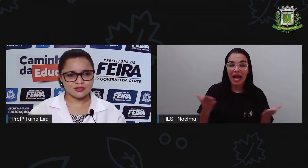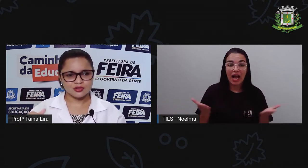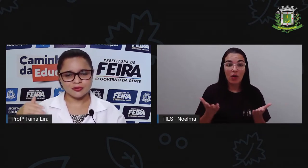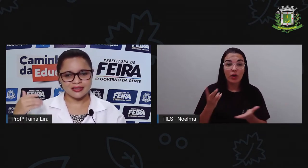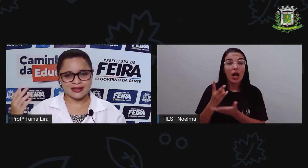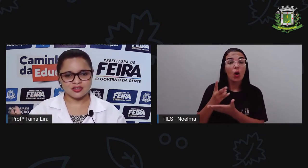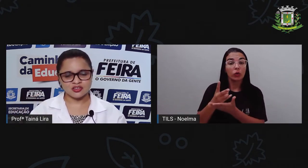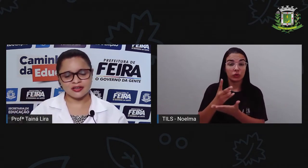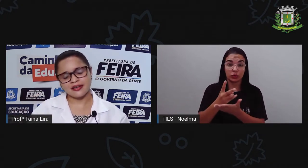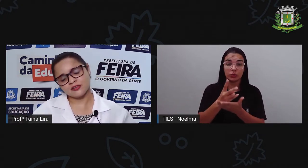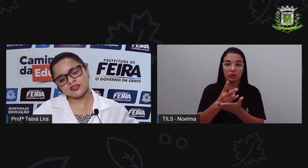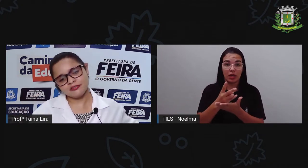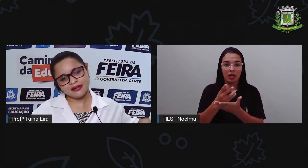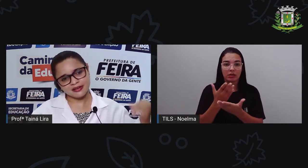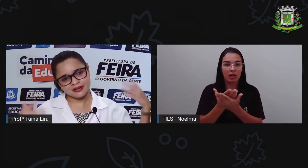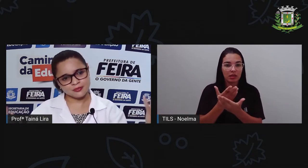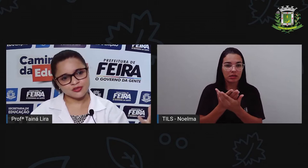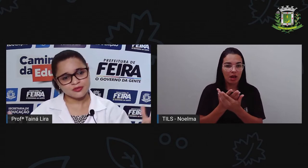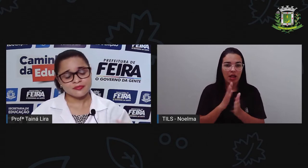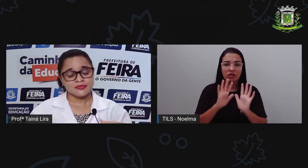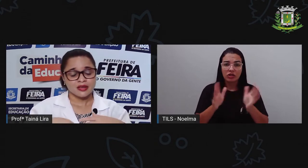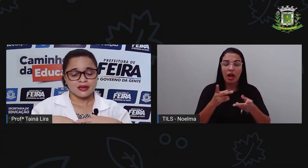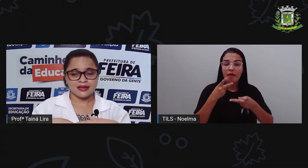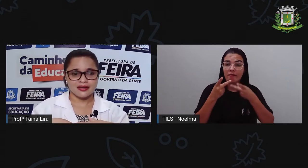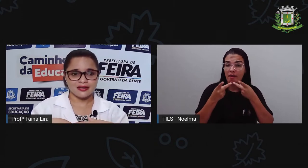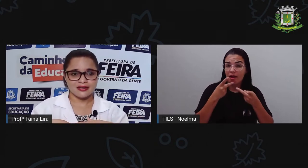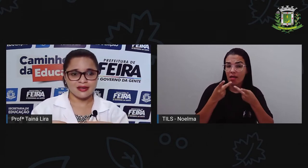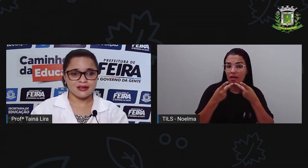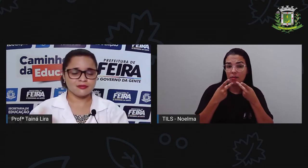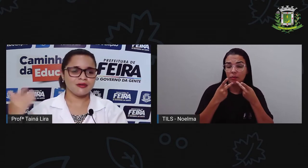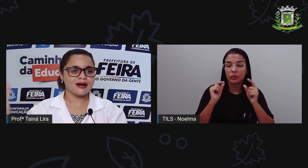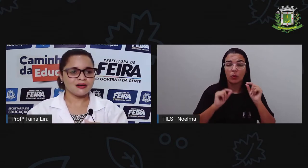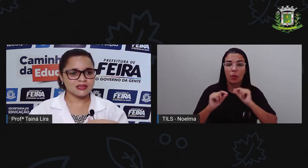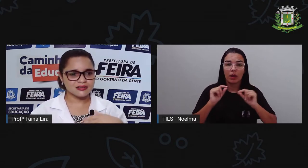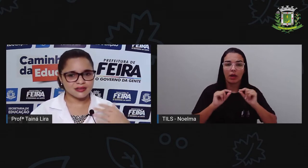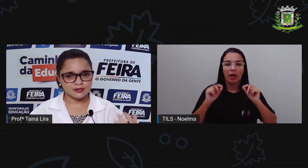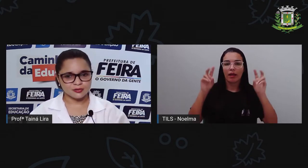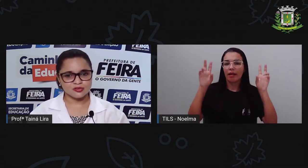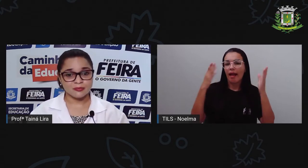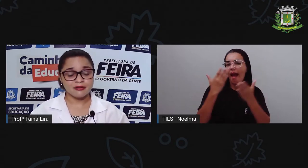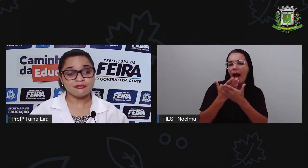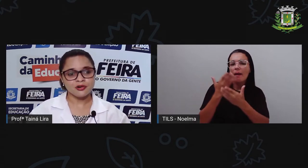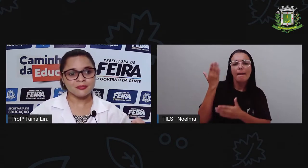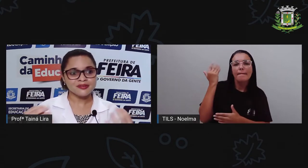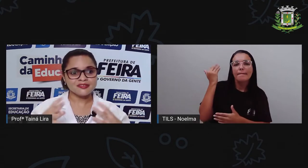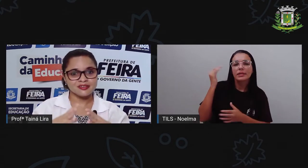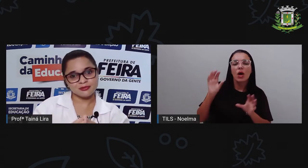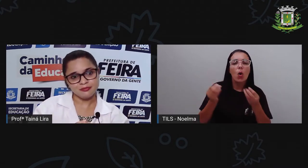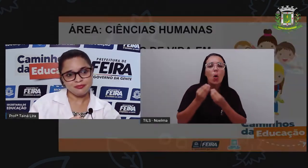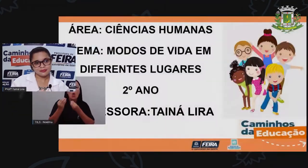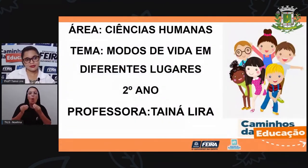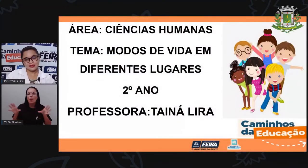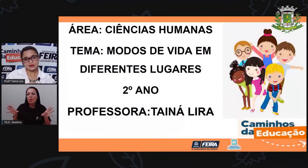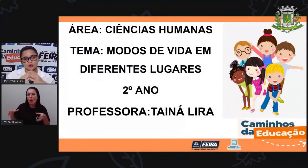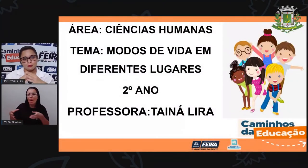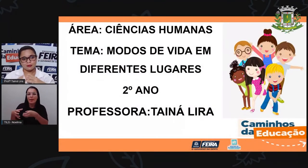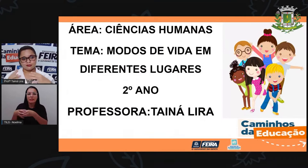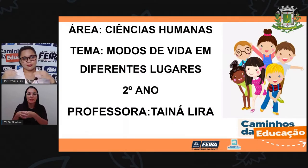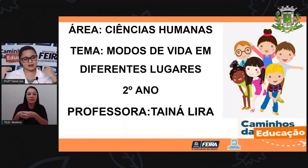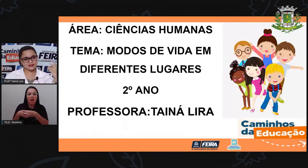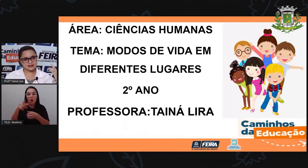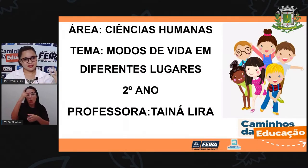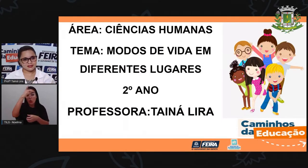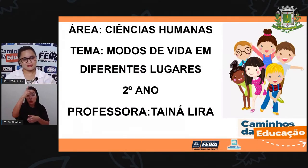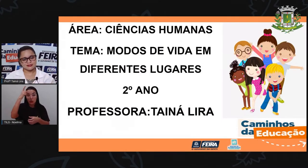dar continuidade, né? Nós já falamos em uma aula anterior sobre a formação do